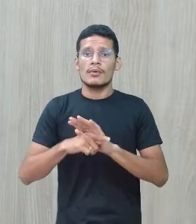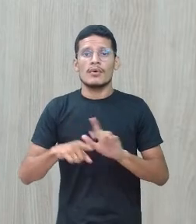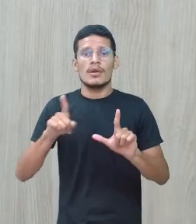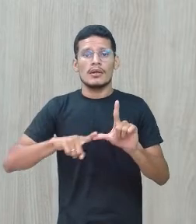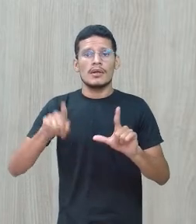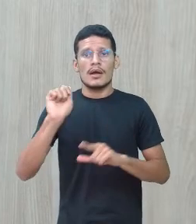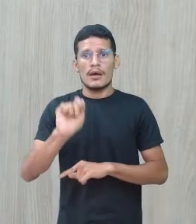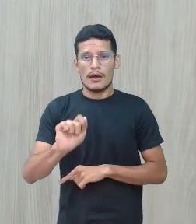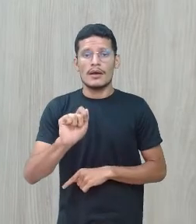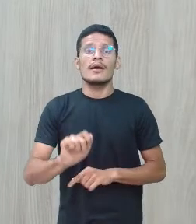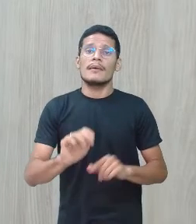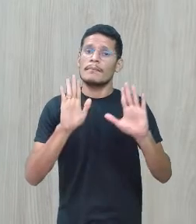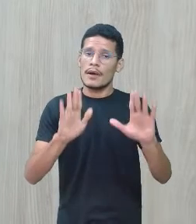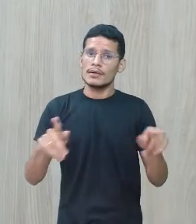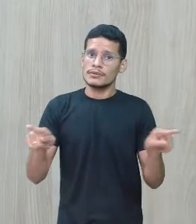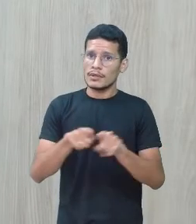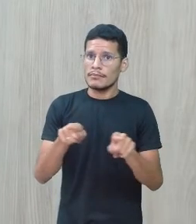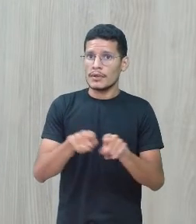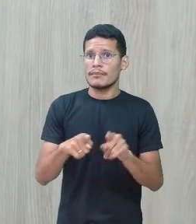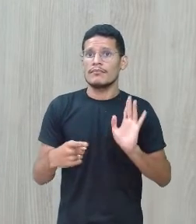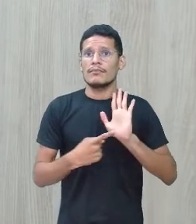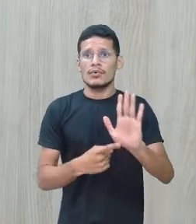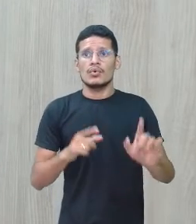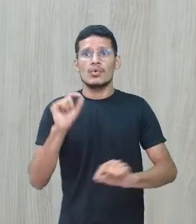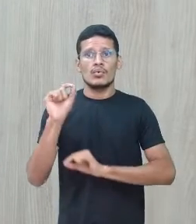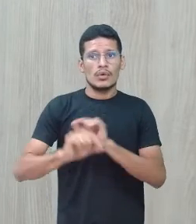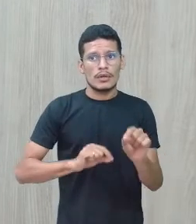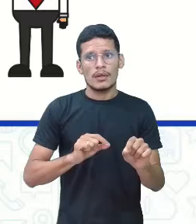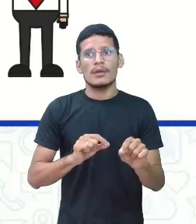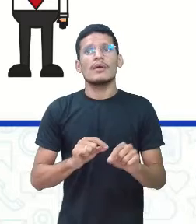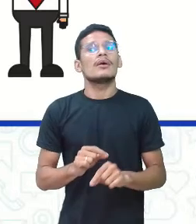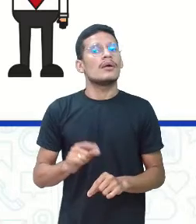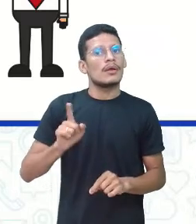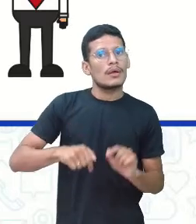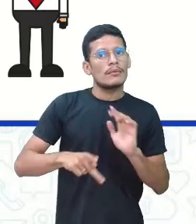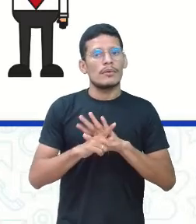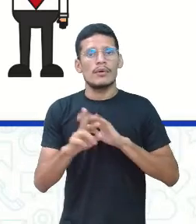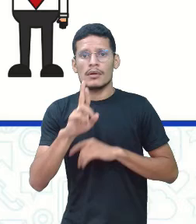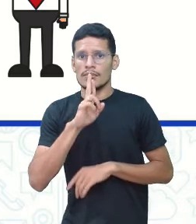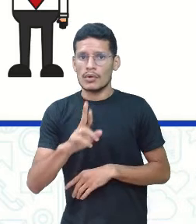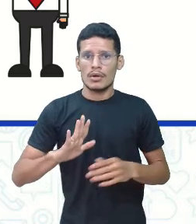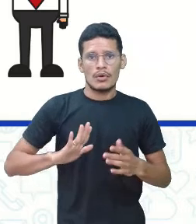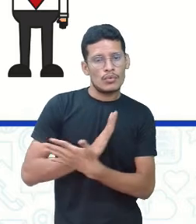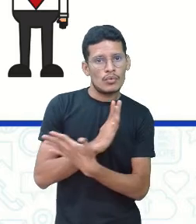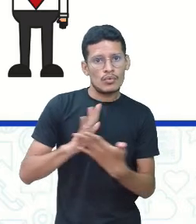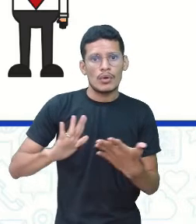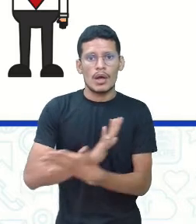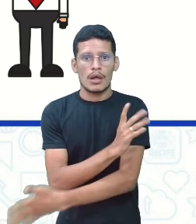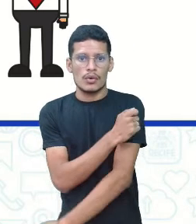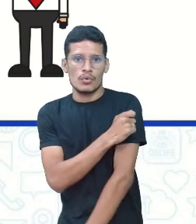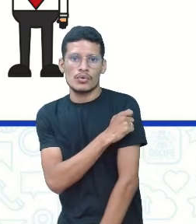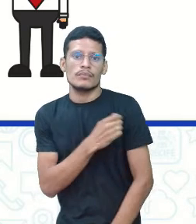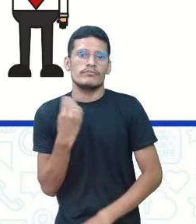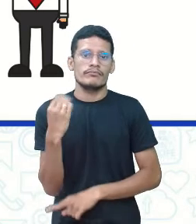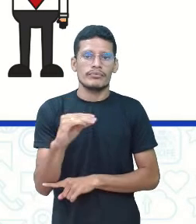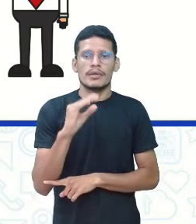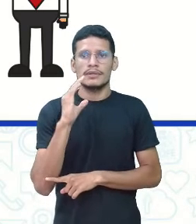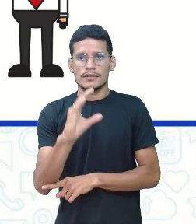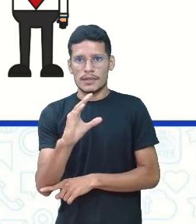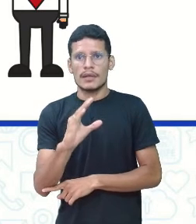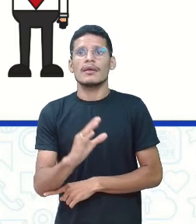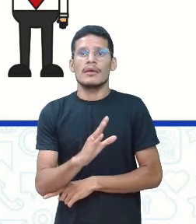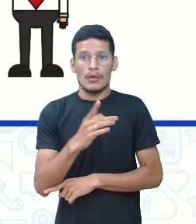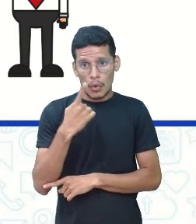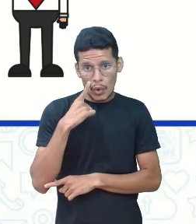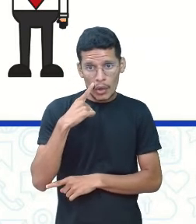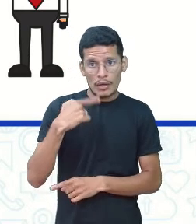letra A. Mas também apareceu aí respostas de alguns alunos colocando letra C. Né? E